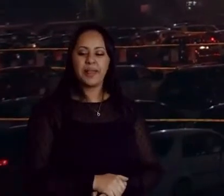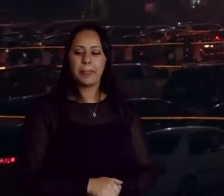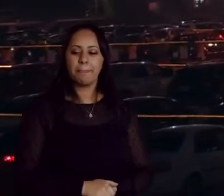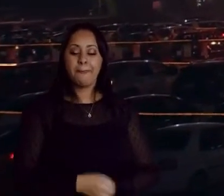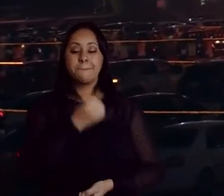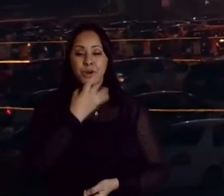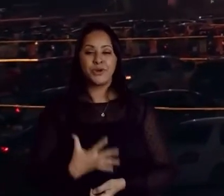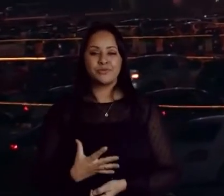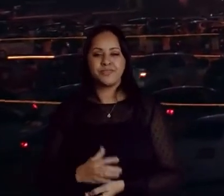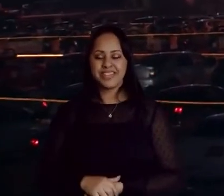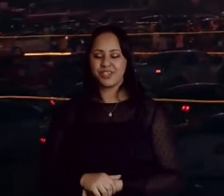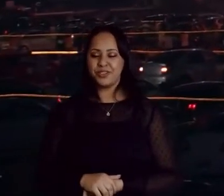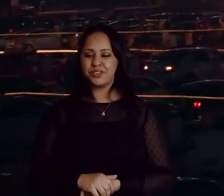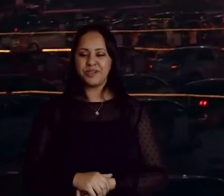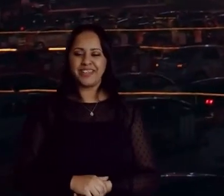Muito bom.